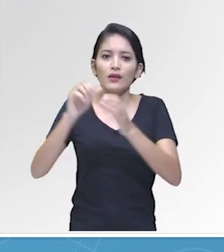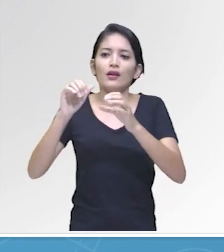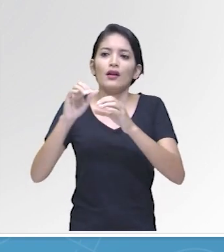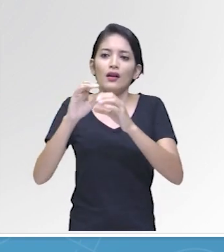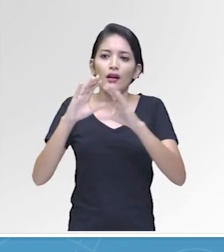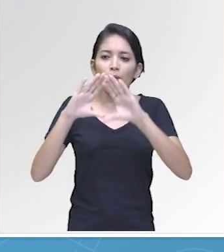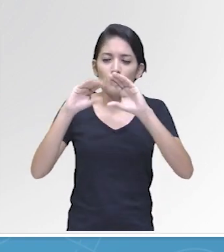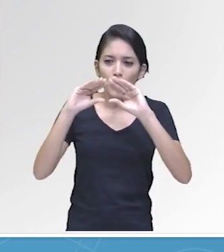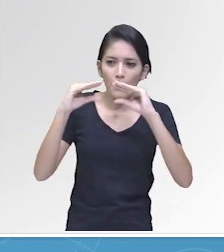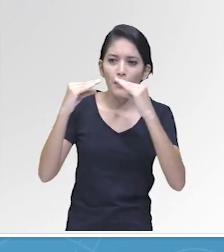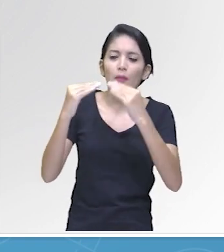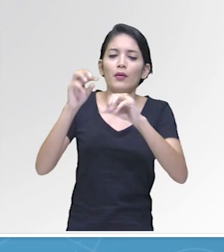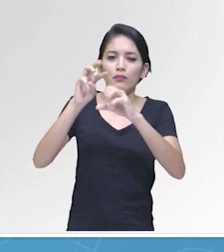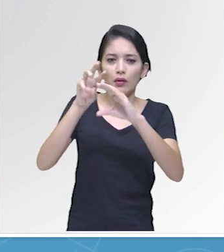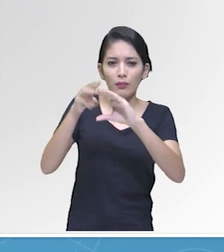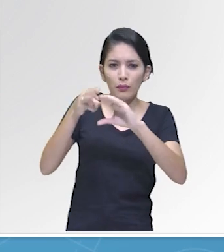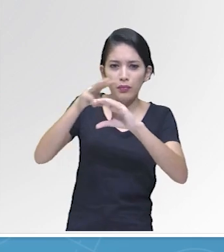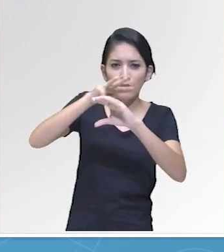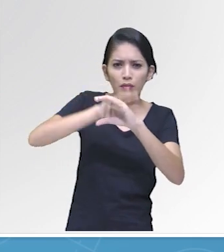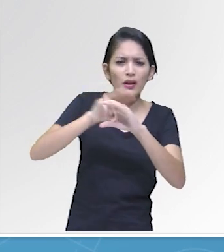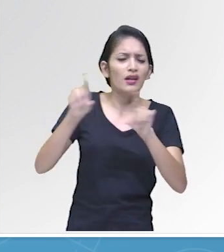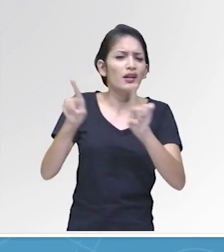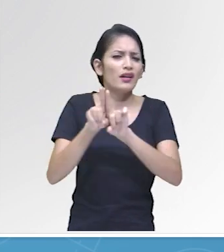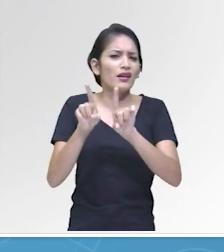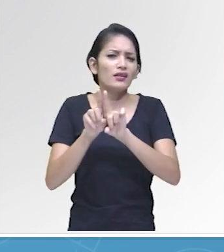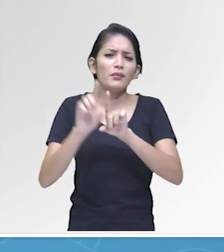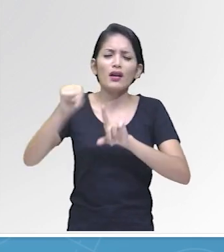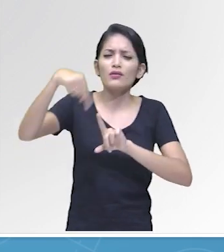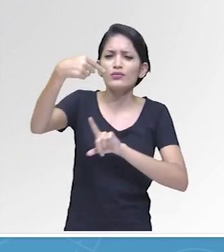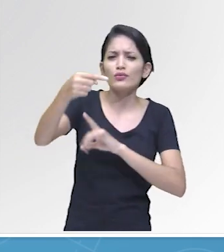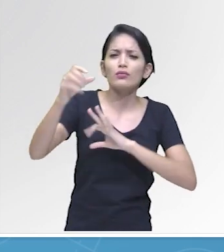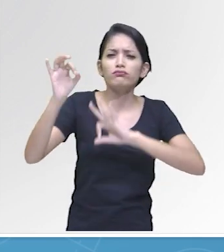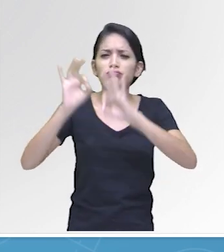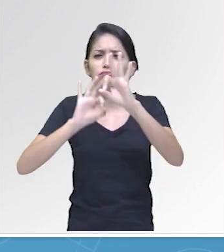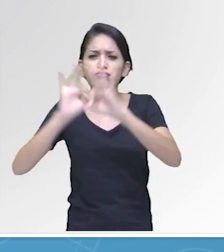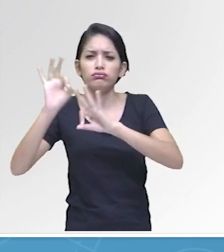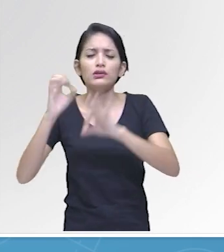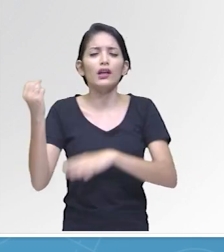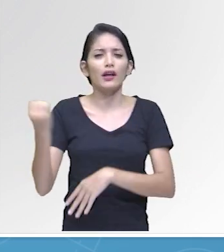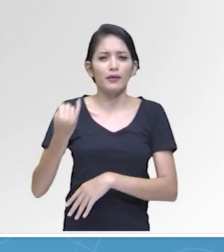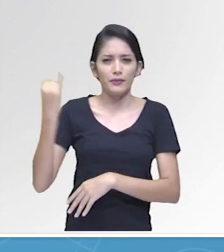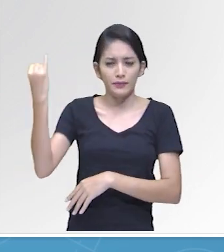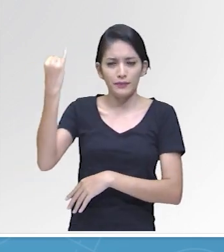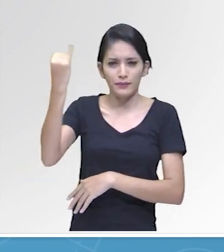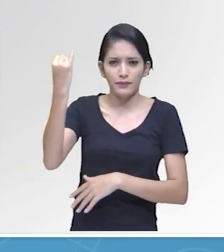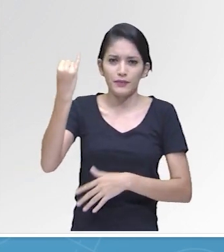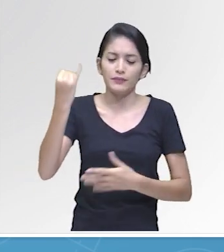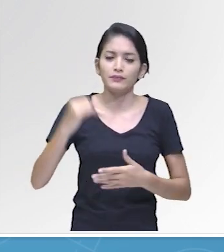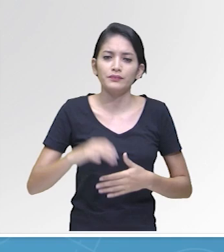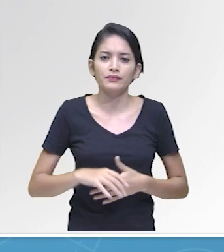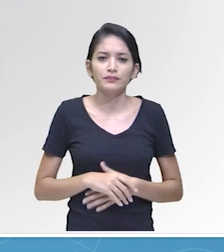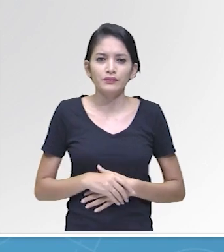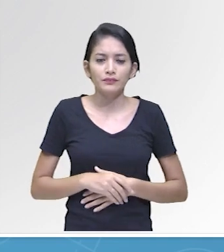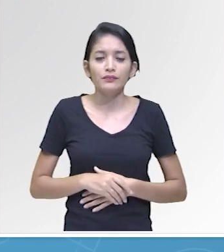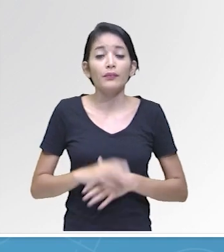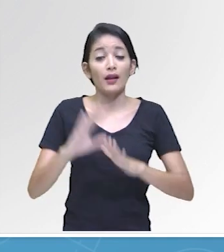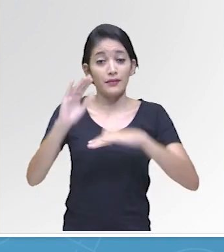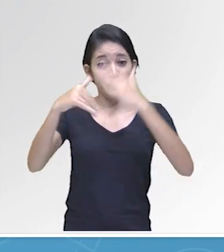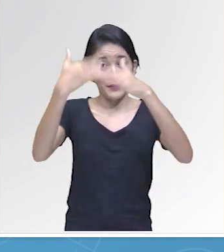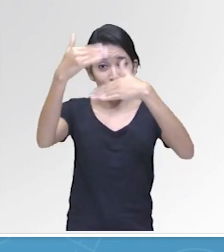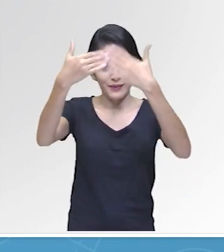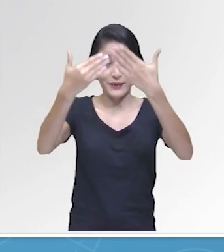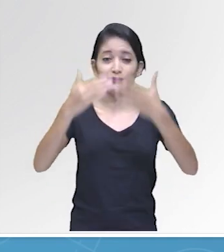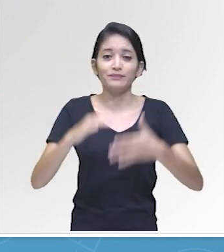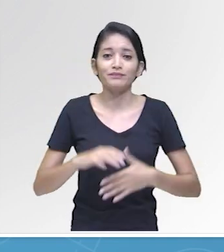que envolve toda a célula, e todas as outras organelas que são importantíssimas para o desenvolvimento